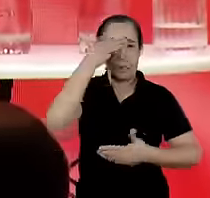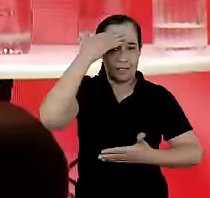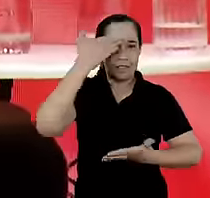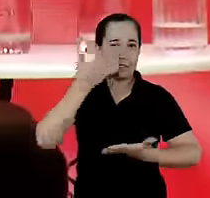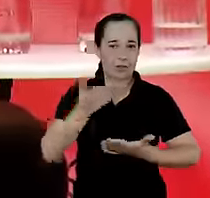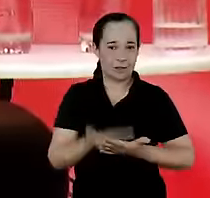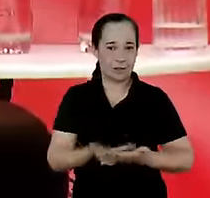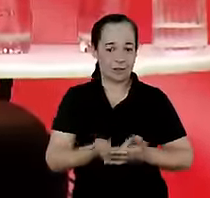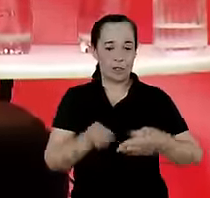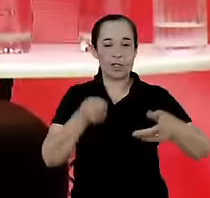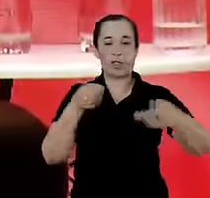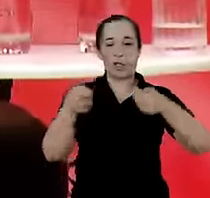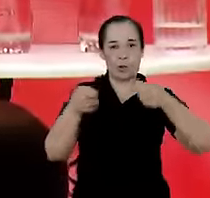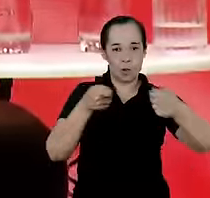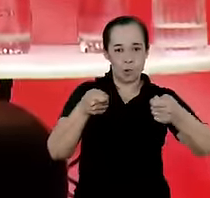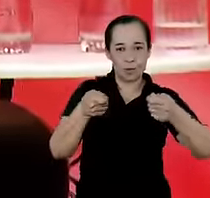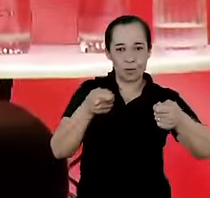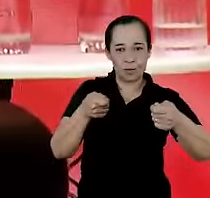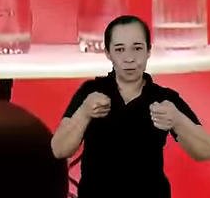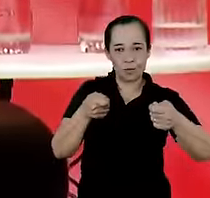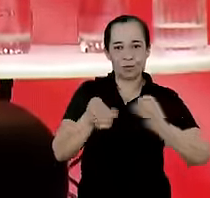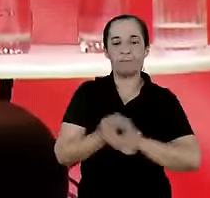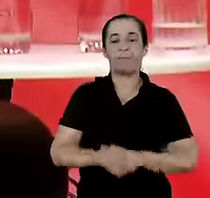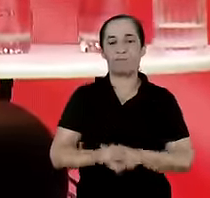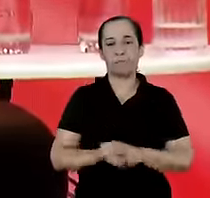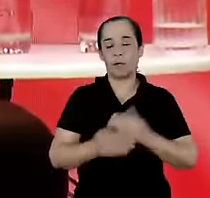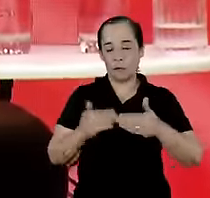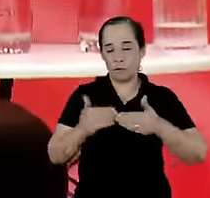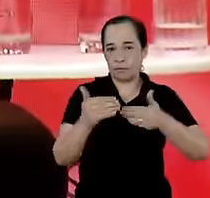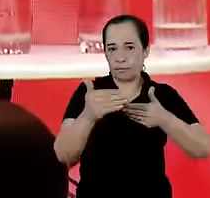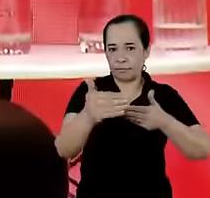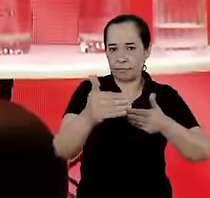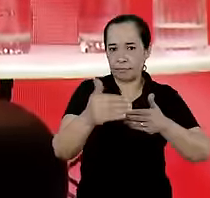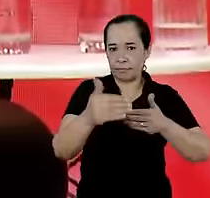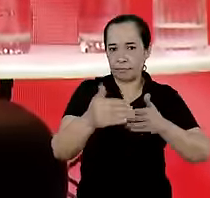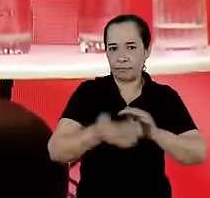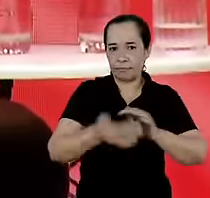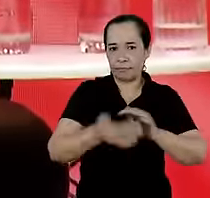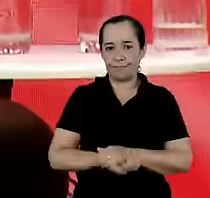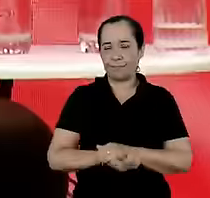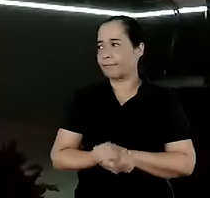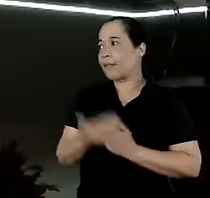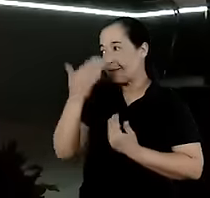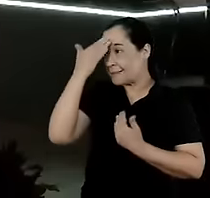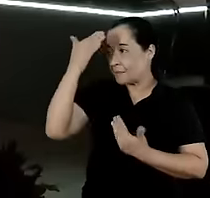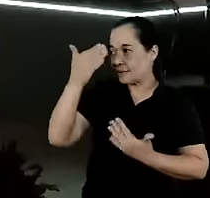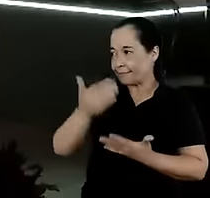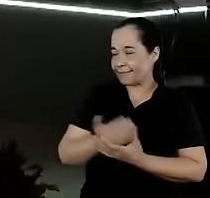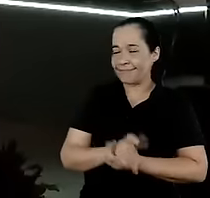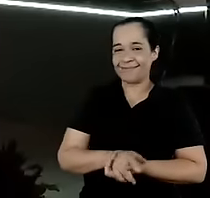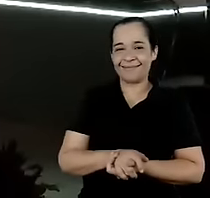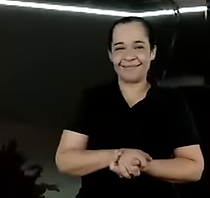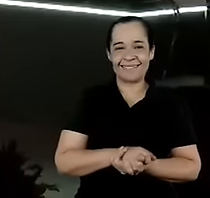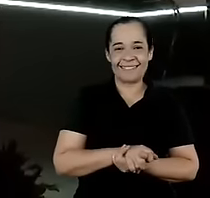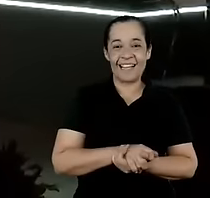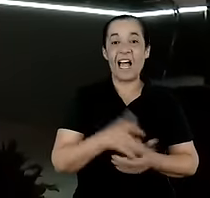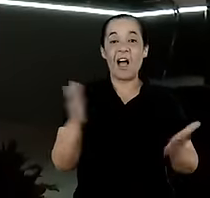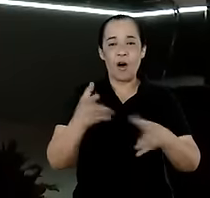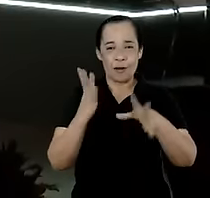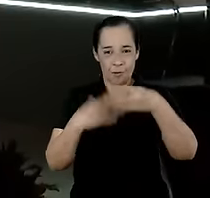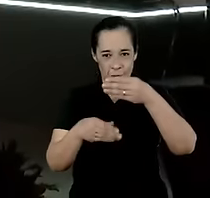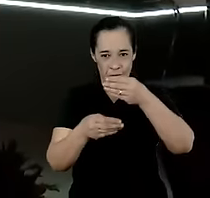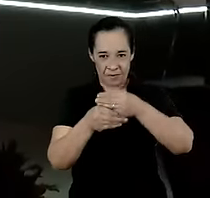alto vai ficar o Higher for longer mesmo Obrigada Salom pegando um pouco o gancho do que o Raduan falou